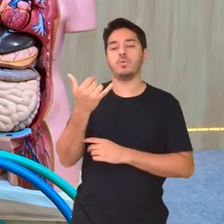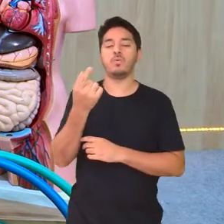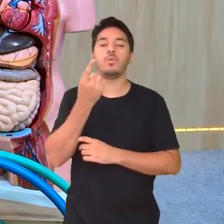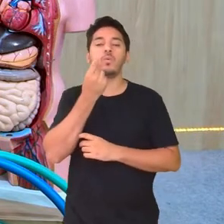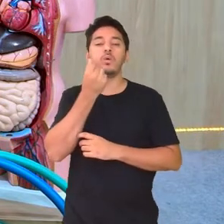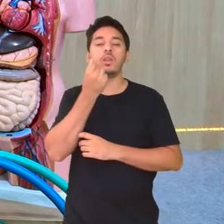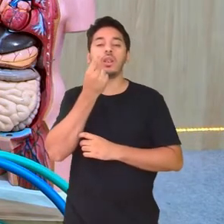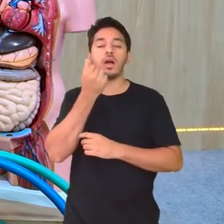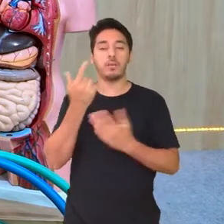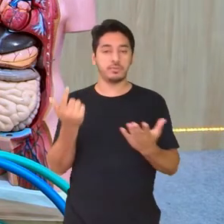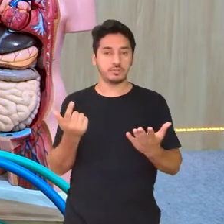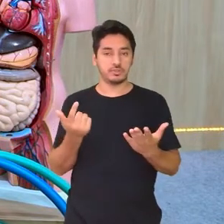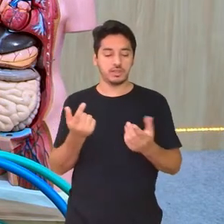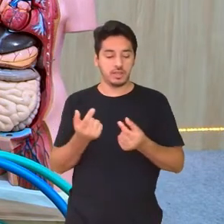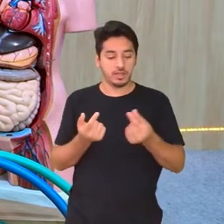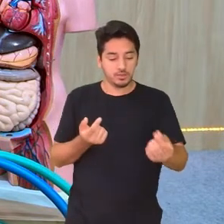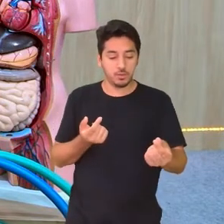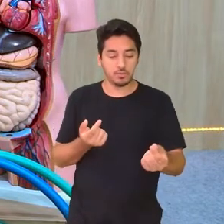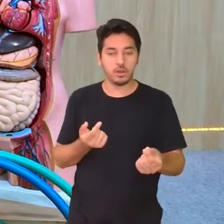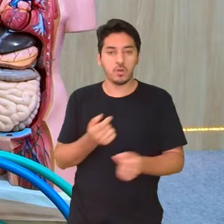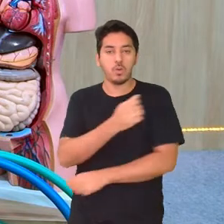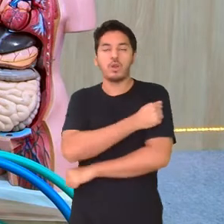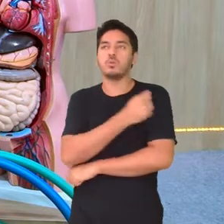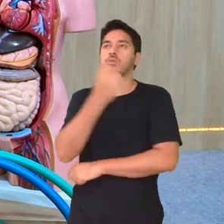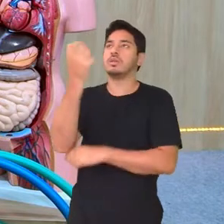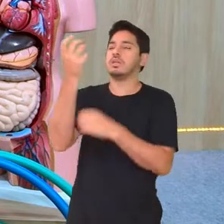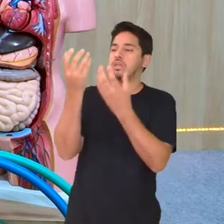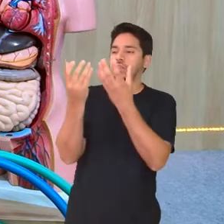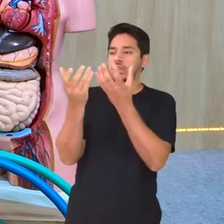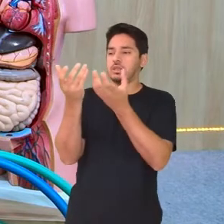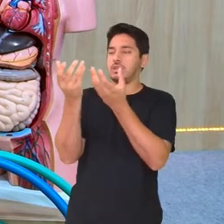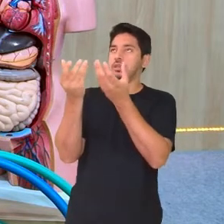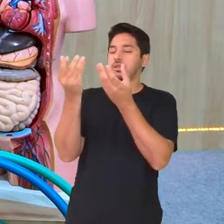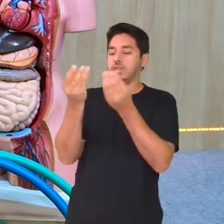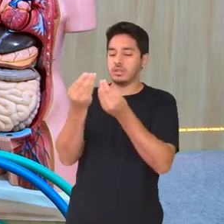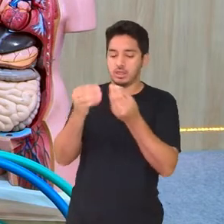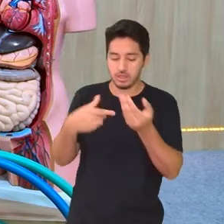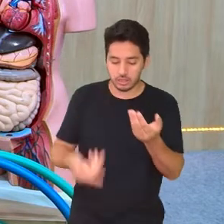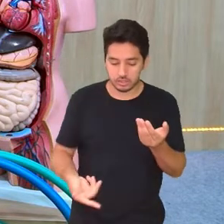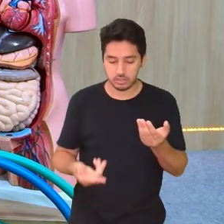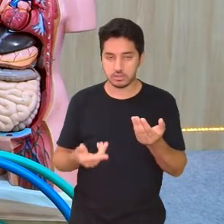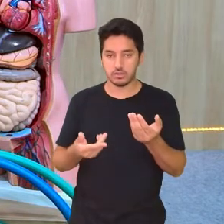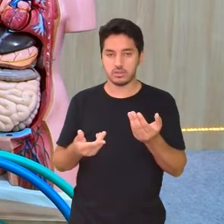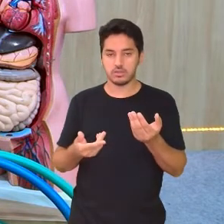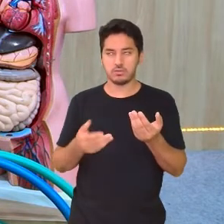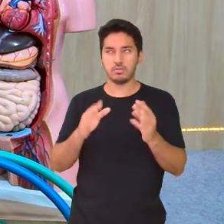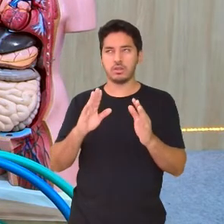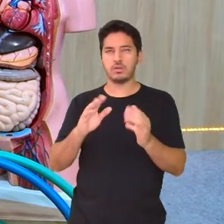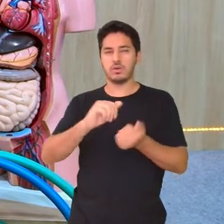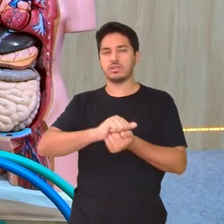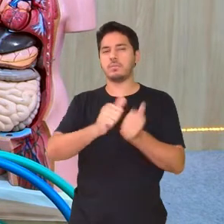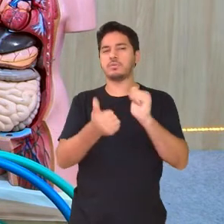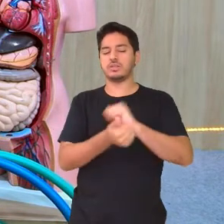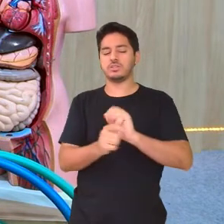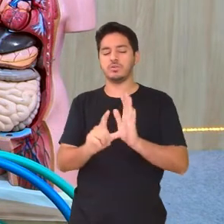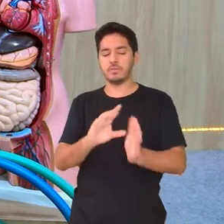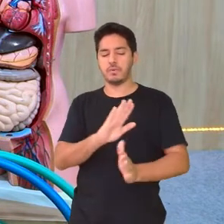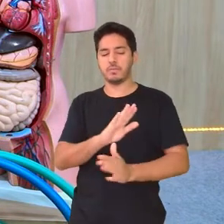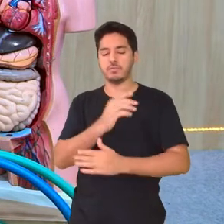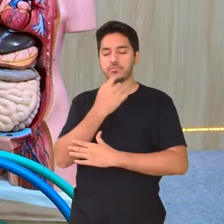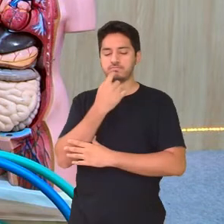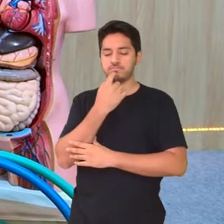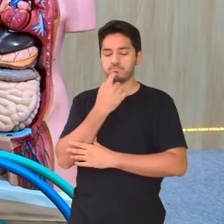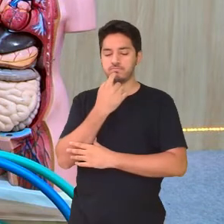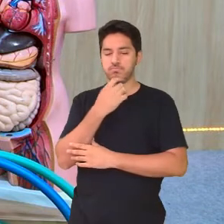esse estudante ele não consegue segurar? O que é que eu devo fazer? Que adaptação eu tenho que fazer com esse estudante? Será que